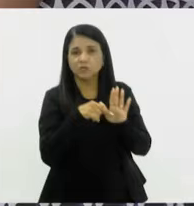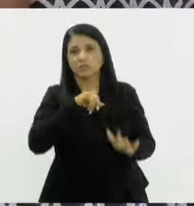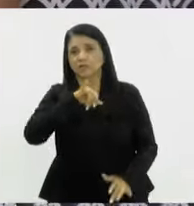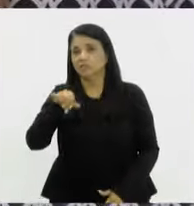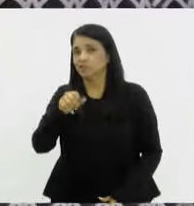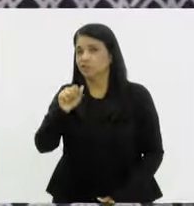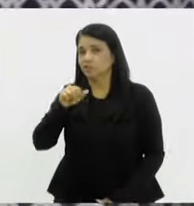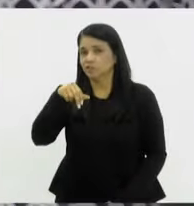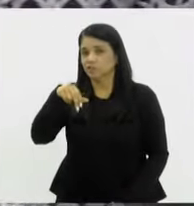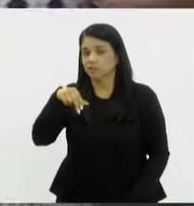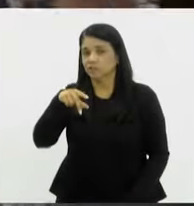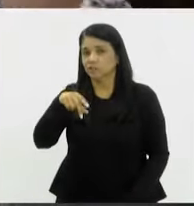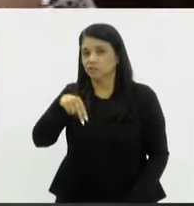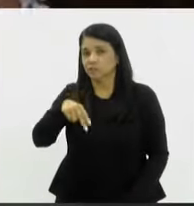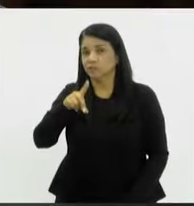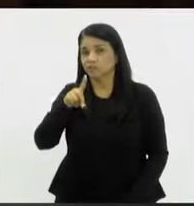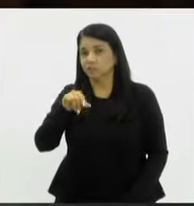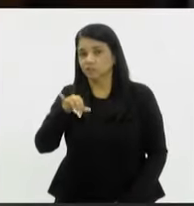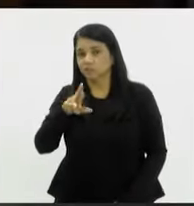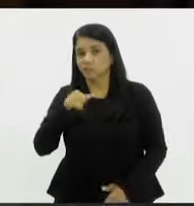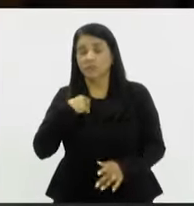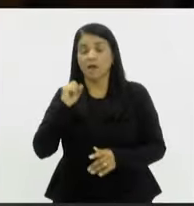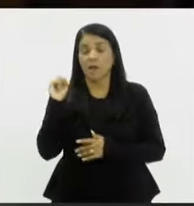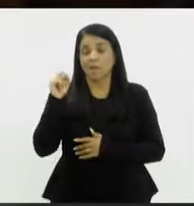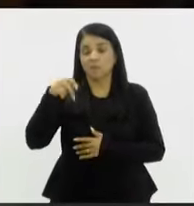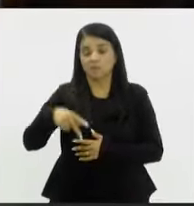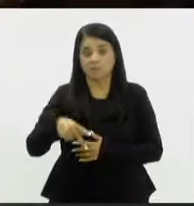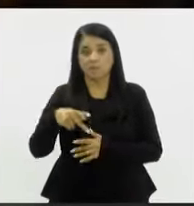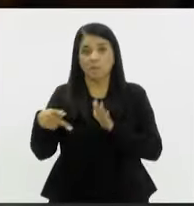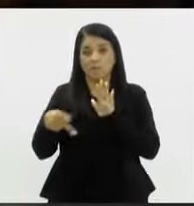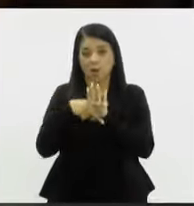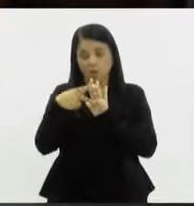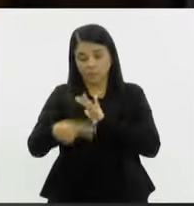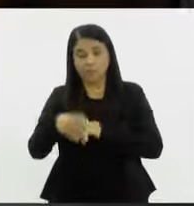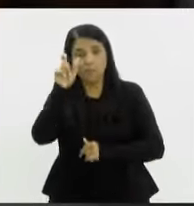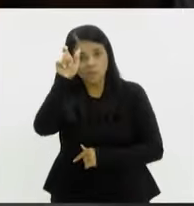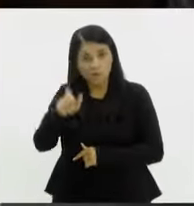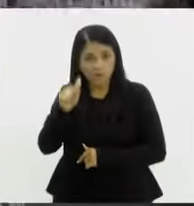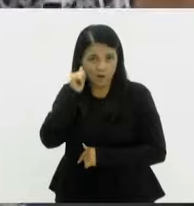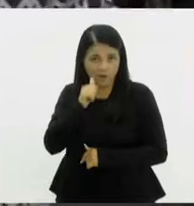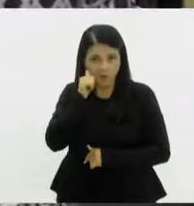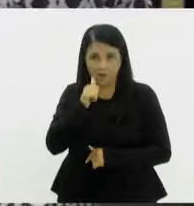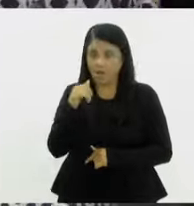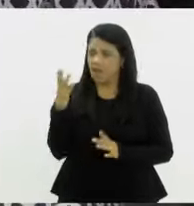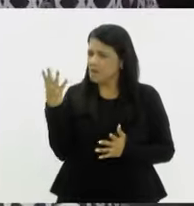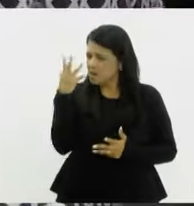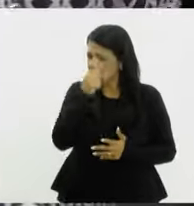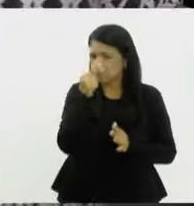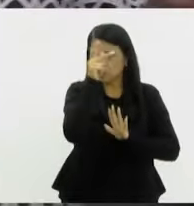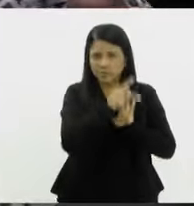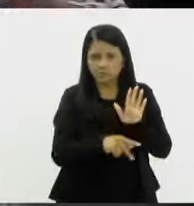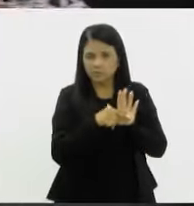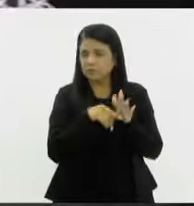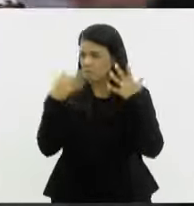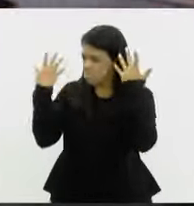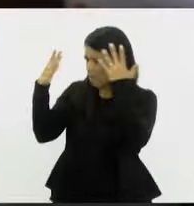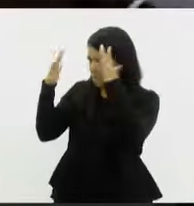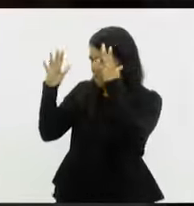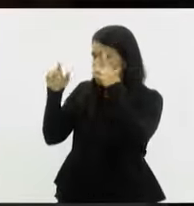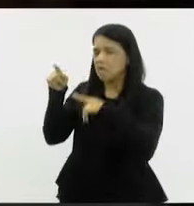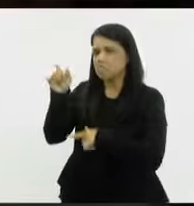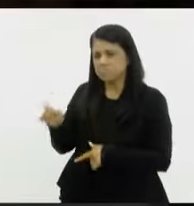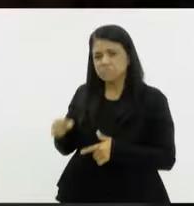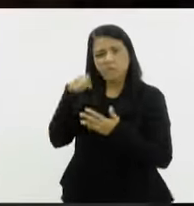lerem que é um projeto que trata da aposentadoria da mulher um projeto lindo então vocês têm que aplaudir muito essa mulher porque ela é uma tremenda